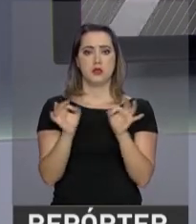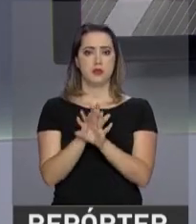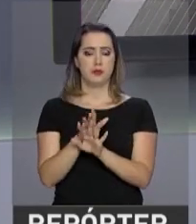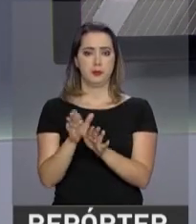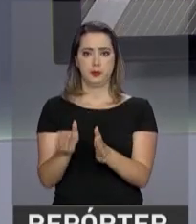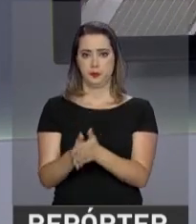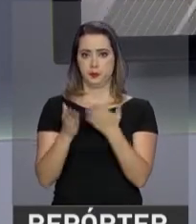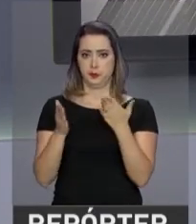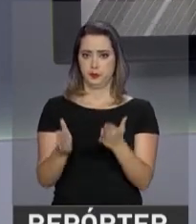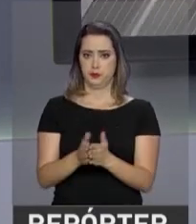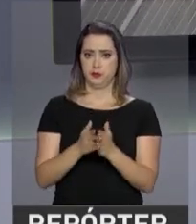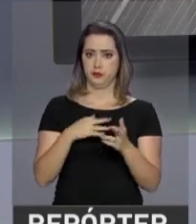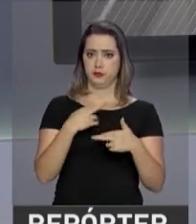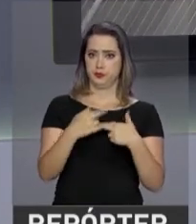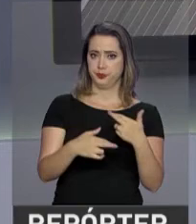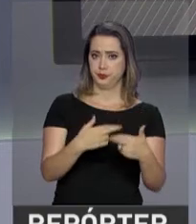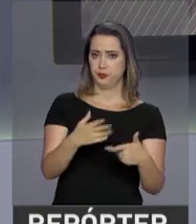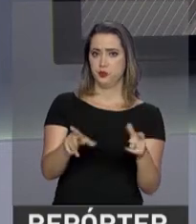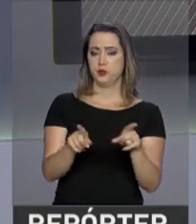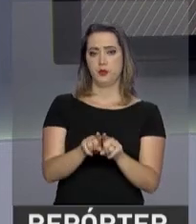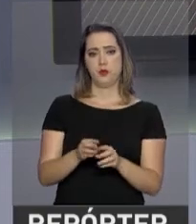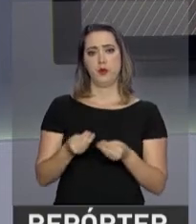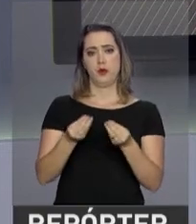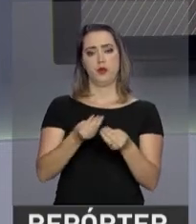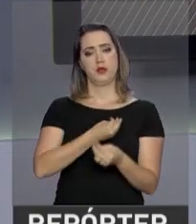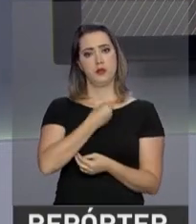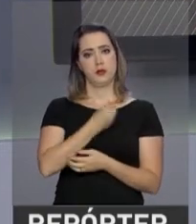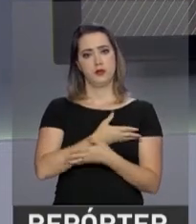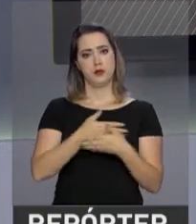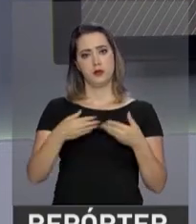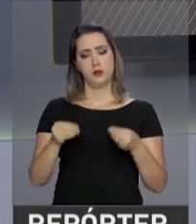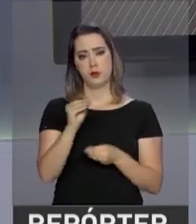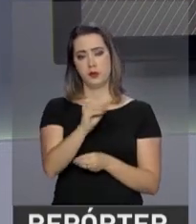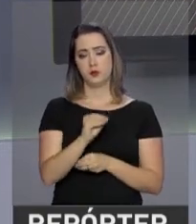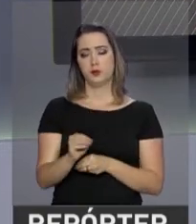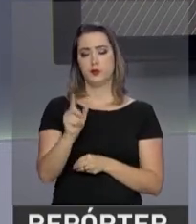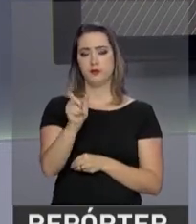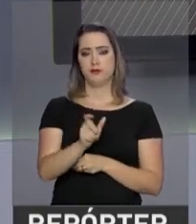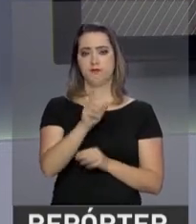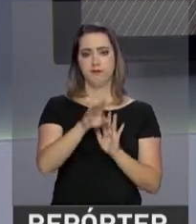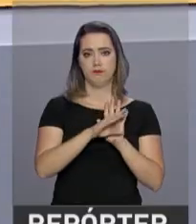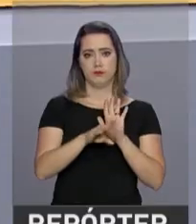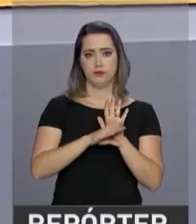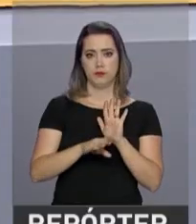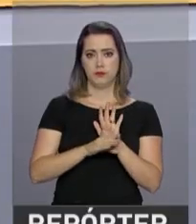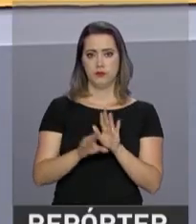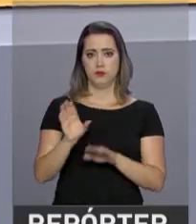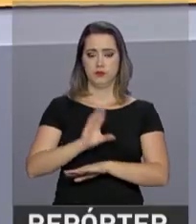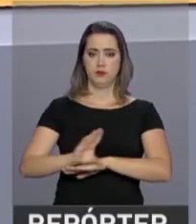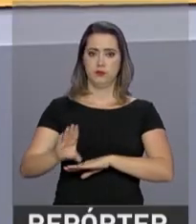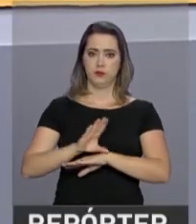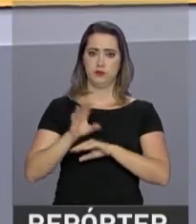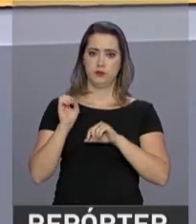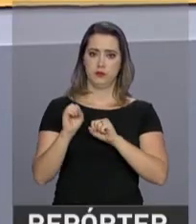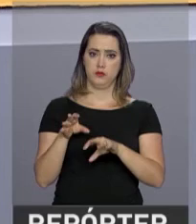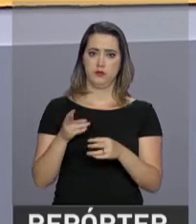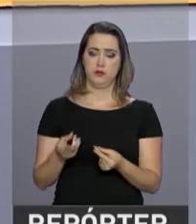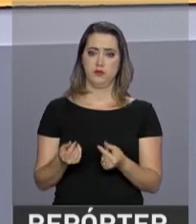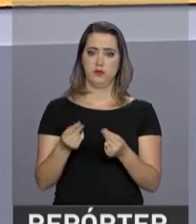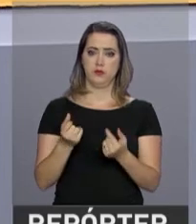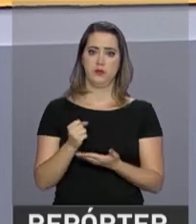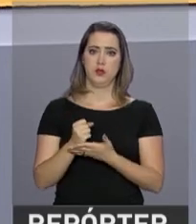pobreza entre gerações e garantir o bem-estar das pessoas atendidas pelo programa. Os cursos de educação financeira